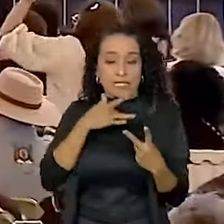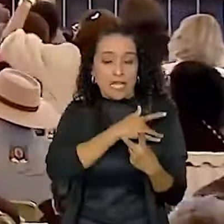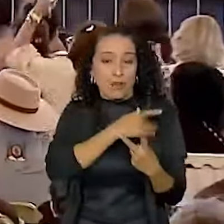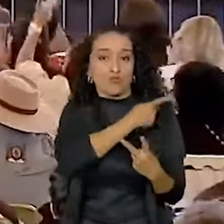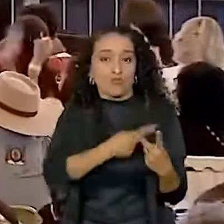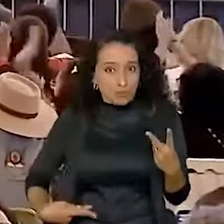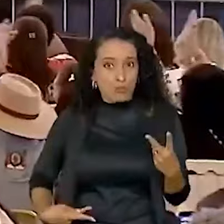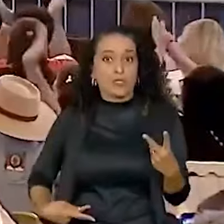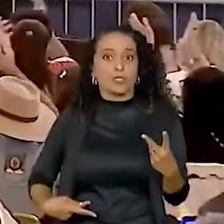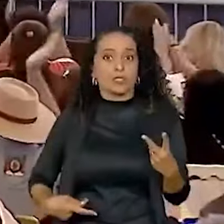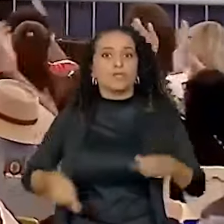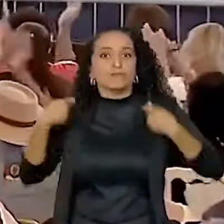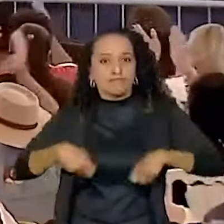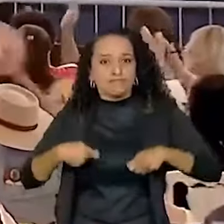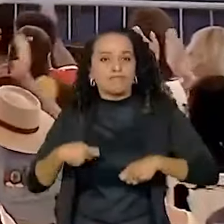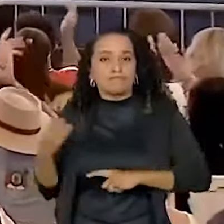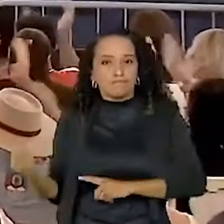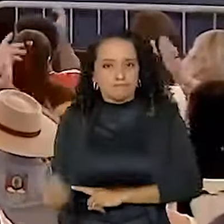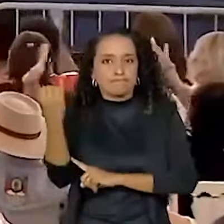merecem prioridade no nosso governo.